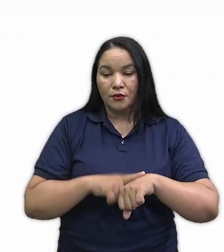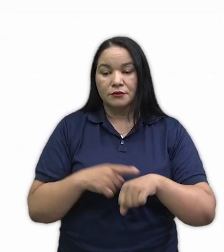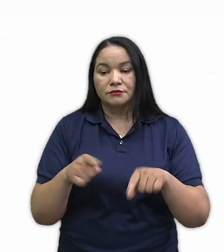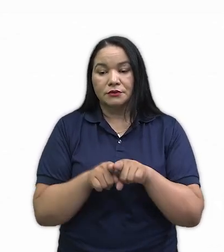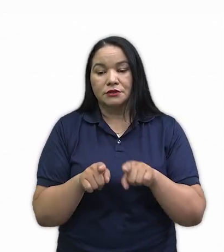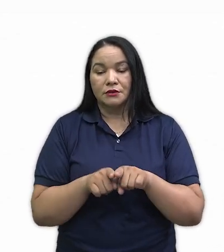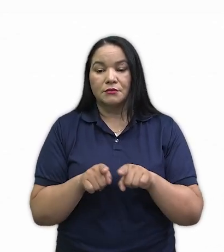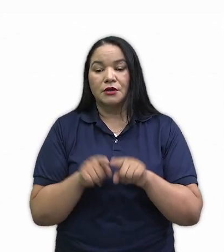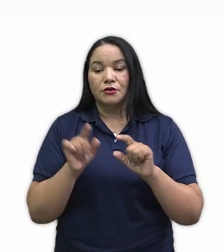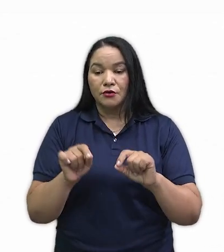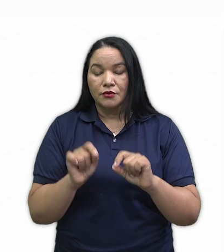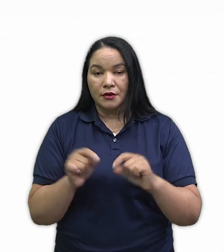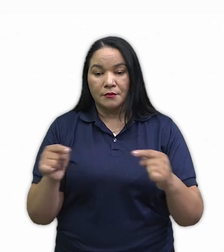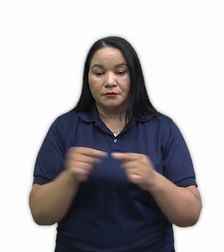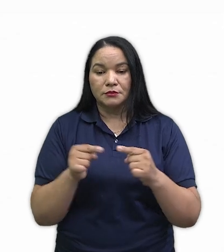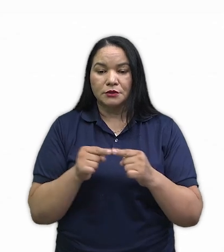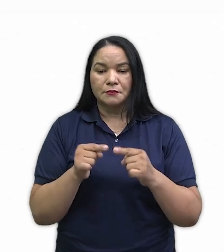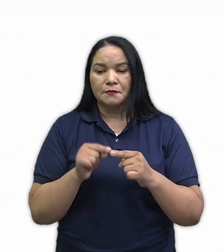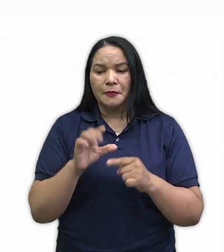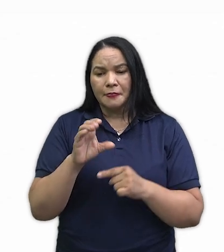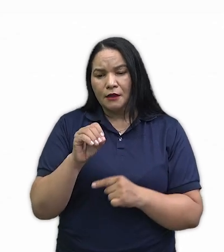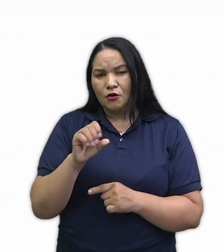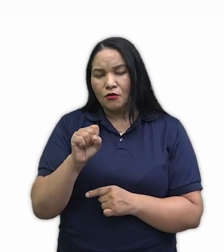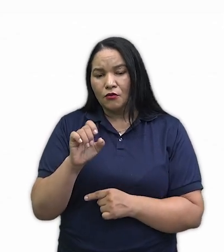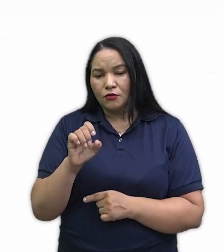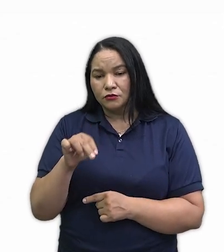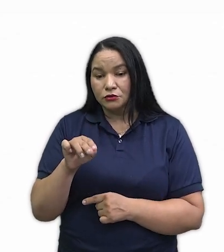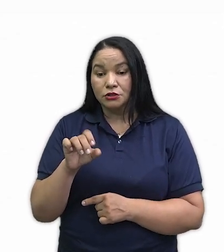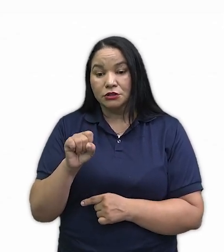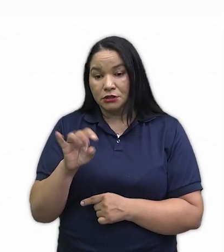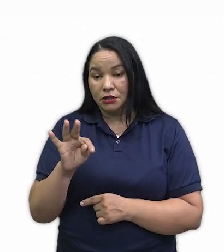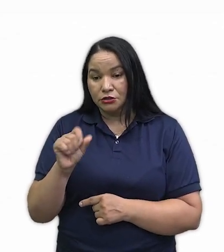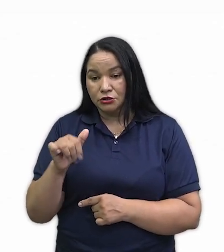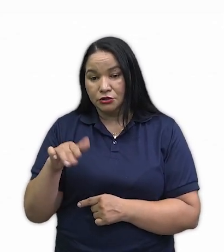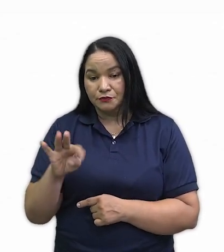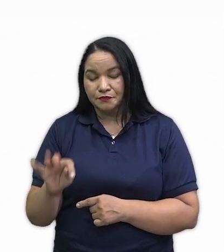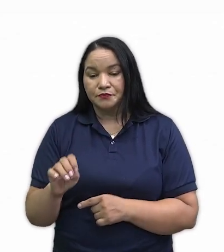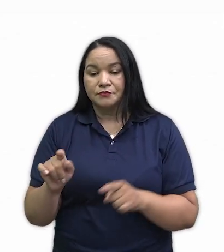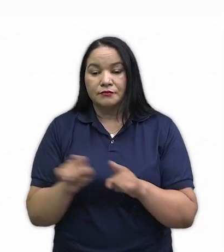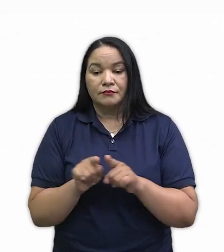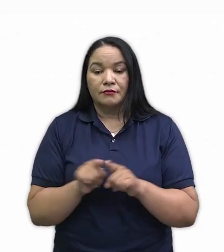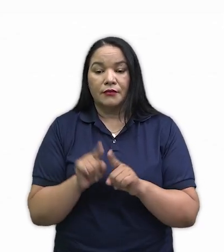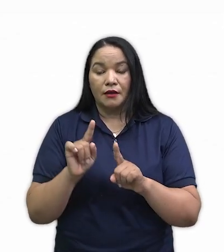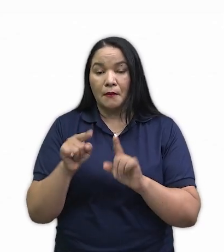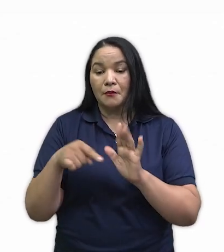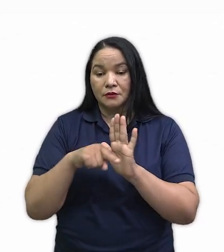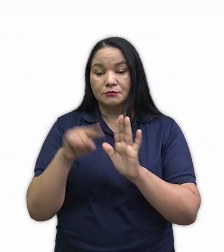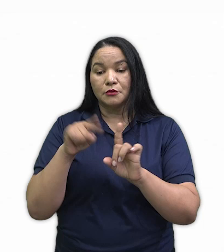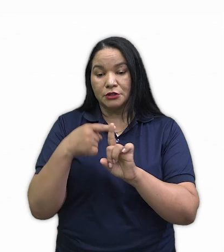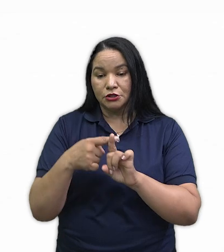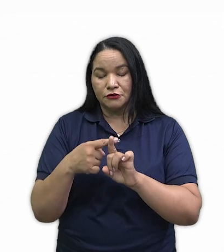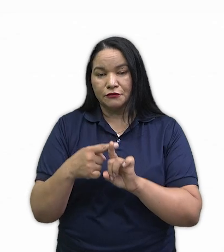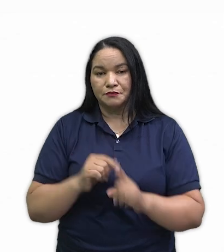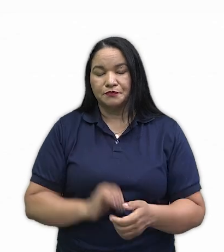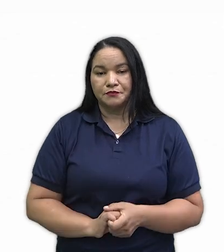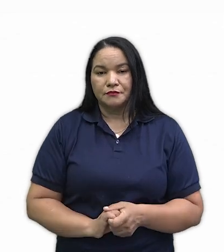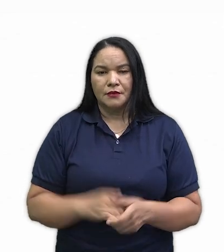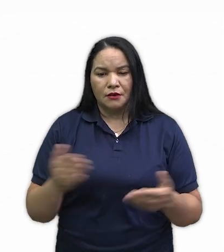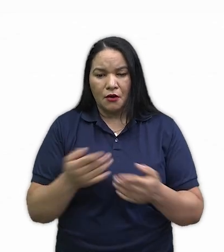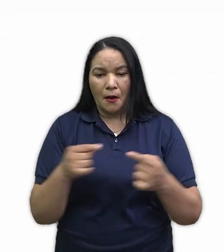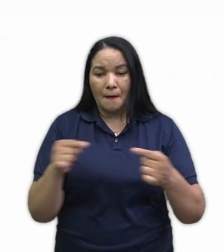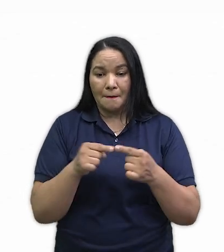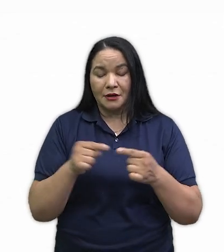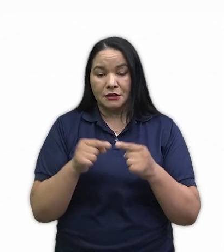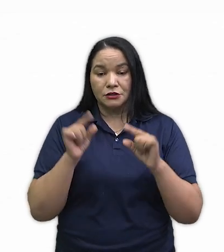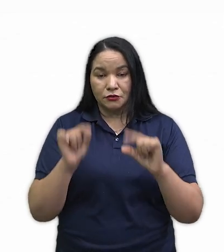uma constante real positiva. Tá legal? Beleza. Então, nós vimos aí uma